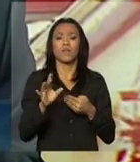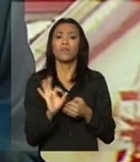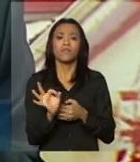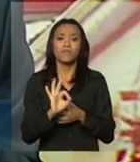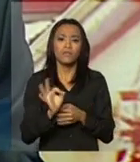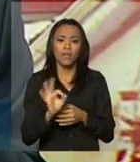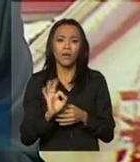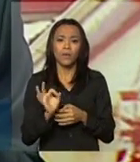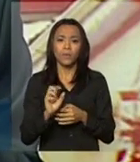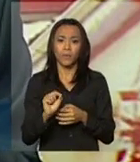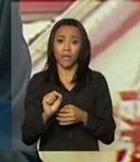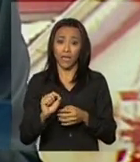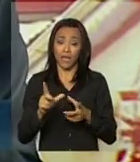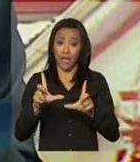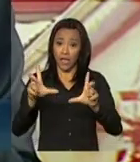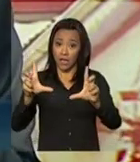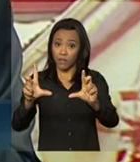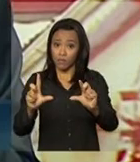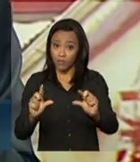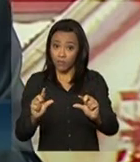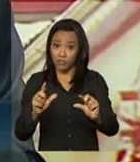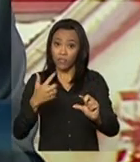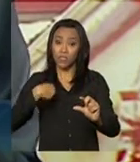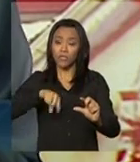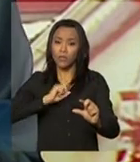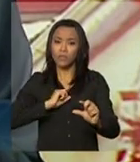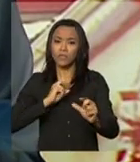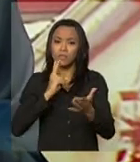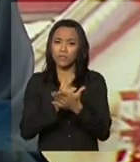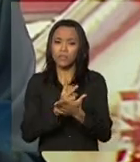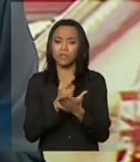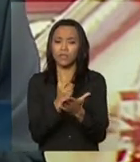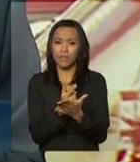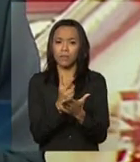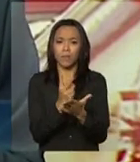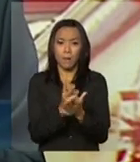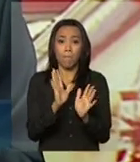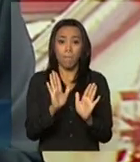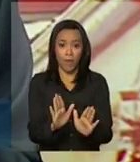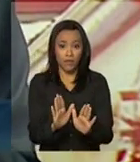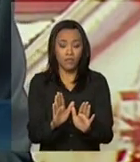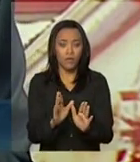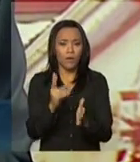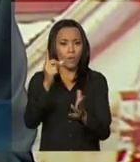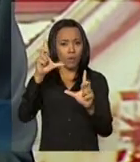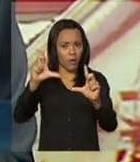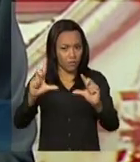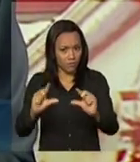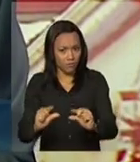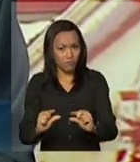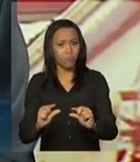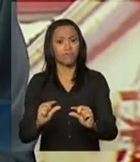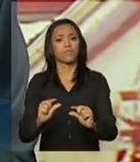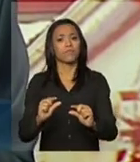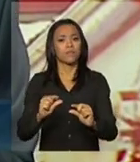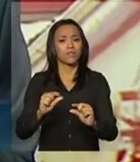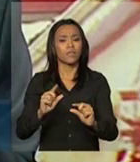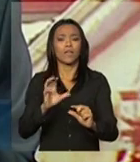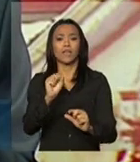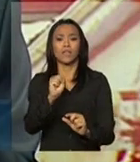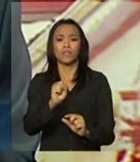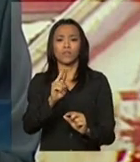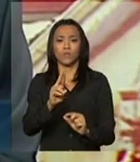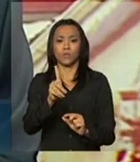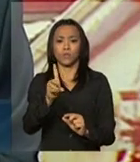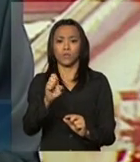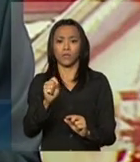essa redução paulatina que a gente vem tendo, mas uma redução efetivamente importante na região sudeste, que a